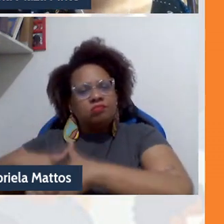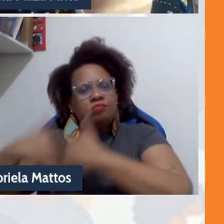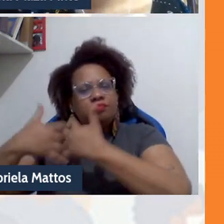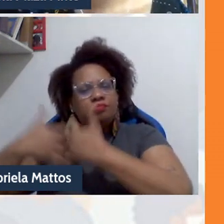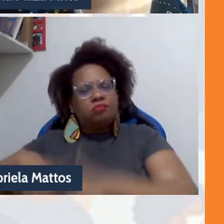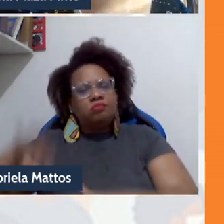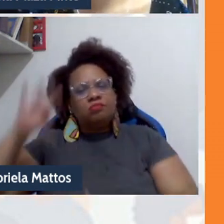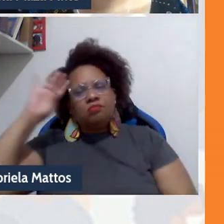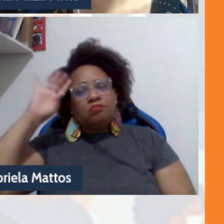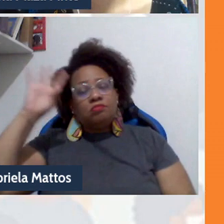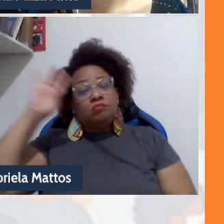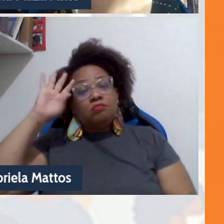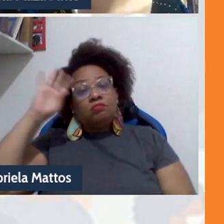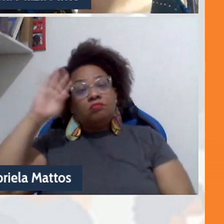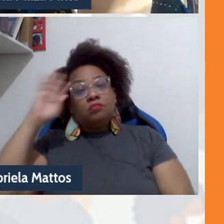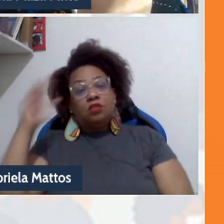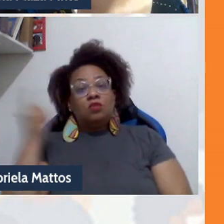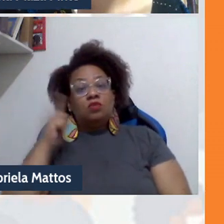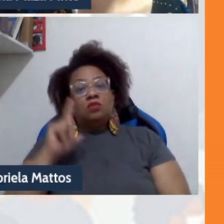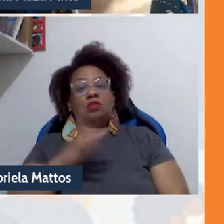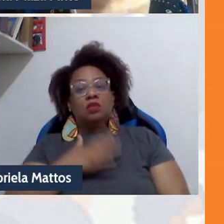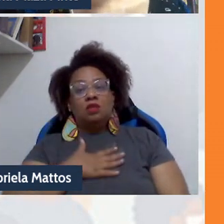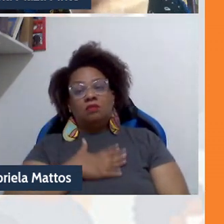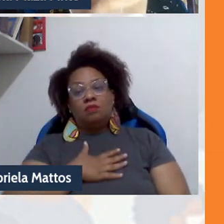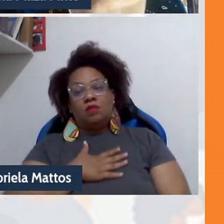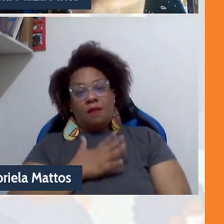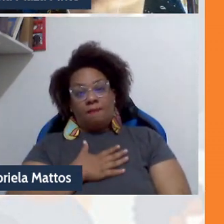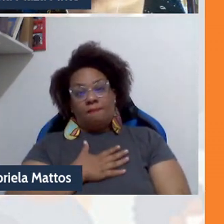até mim através da minha experiência